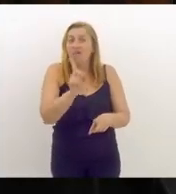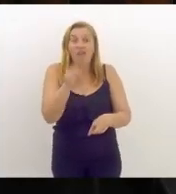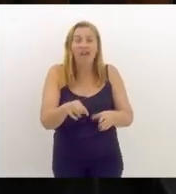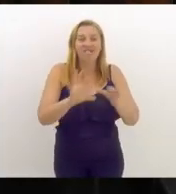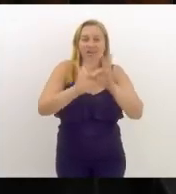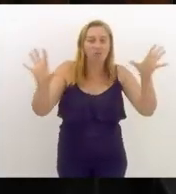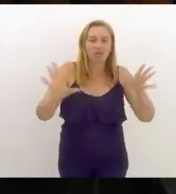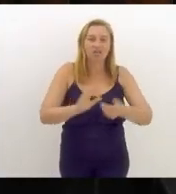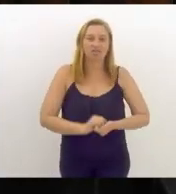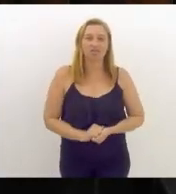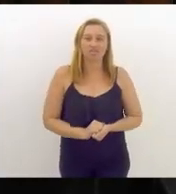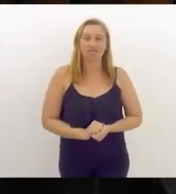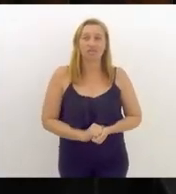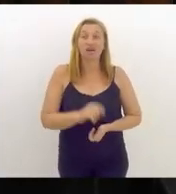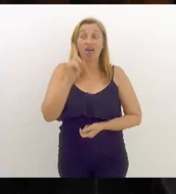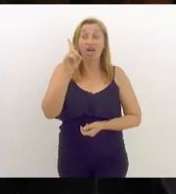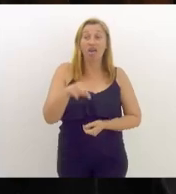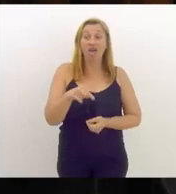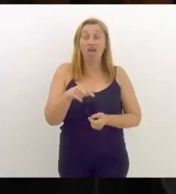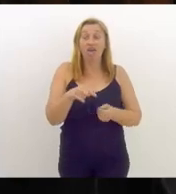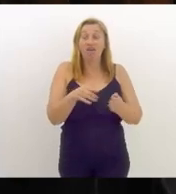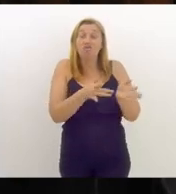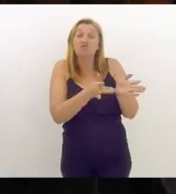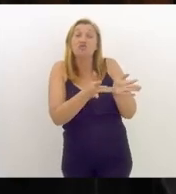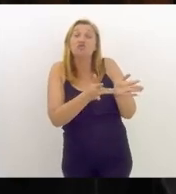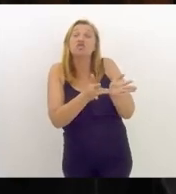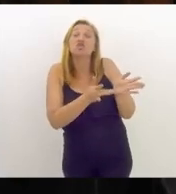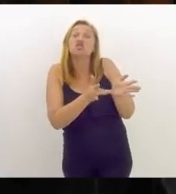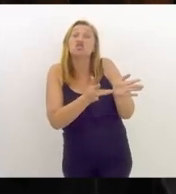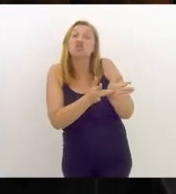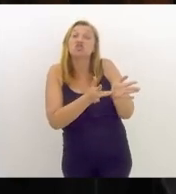democracia é um simulacro